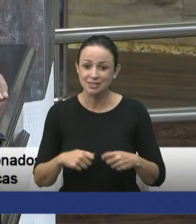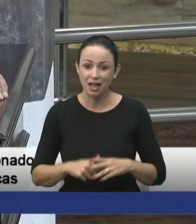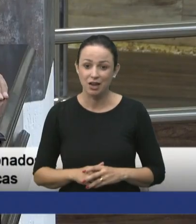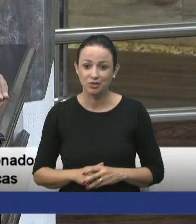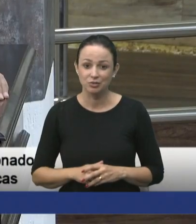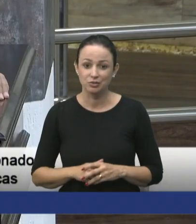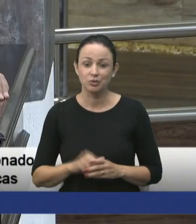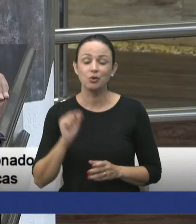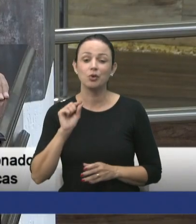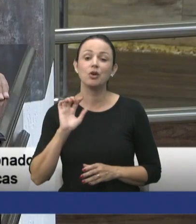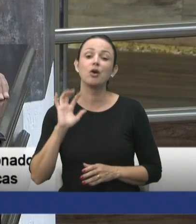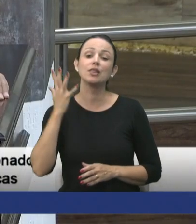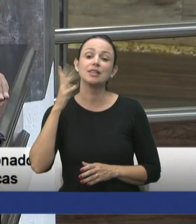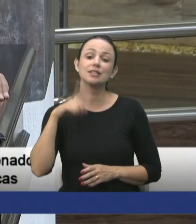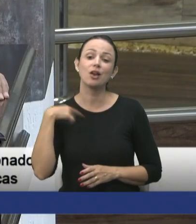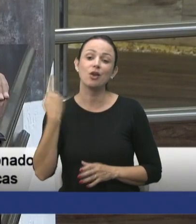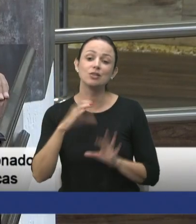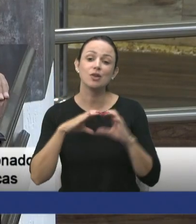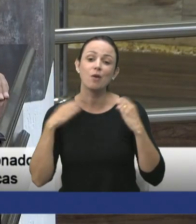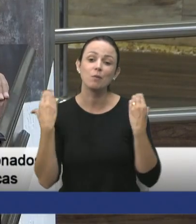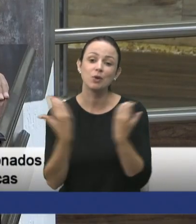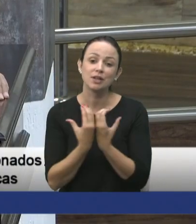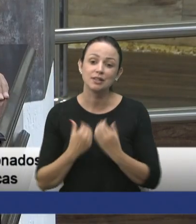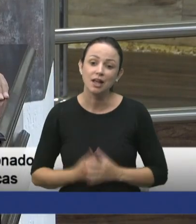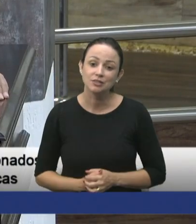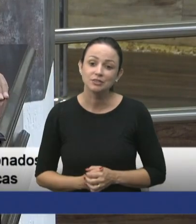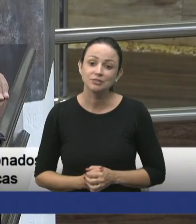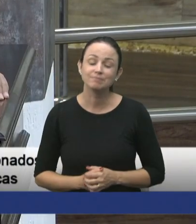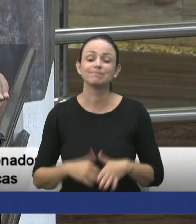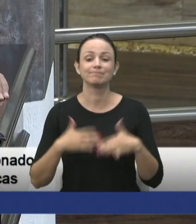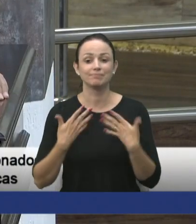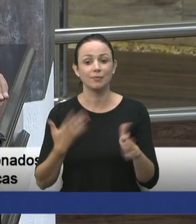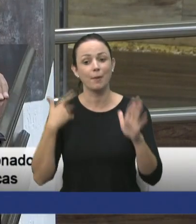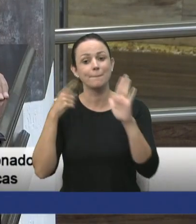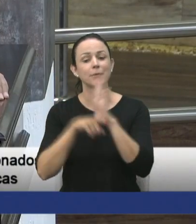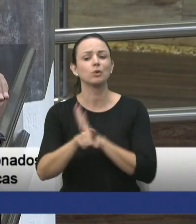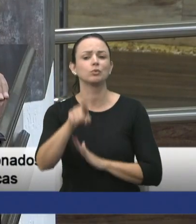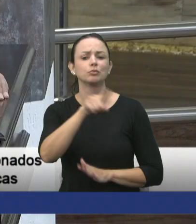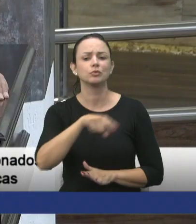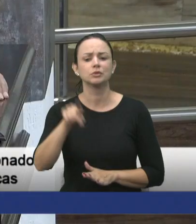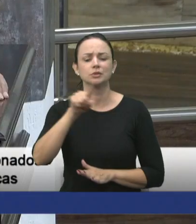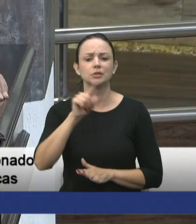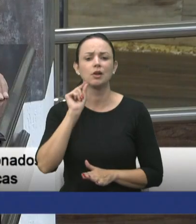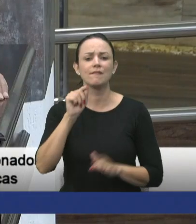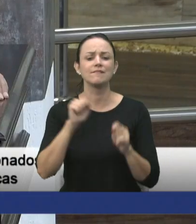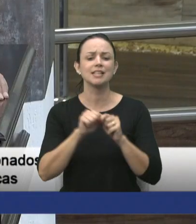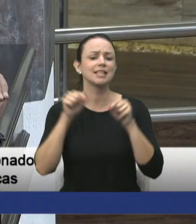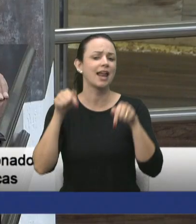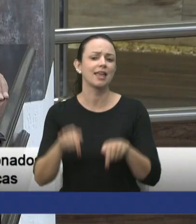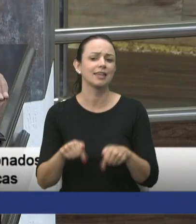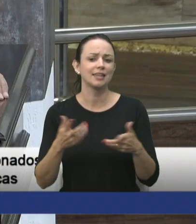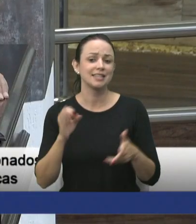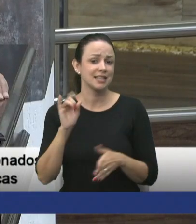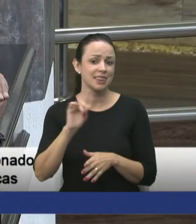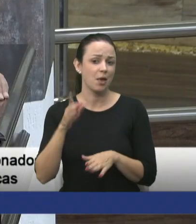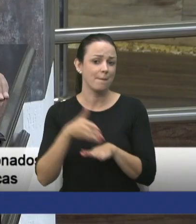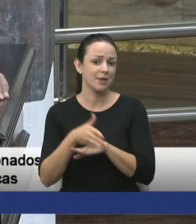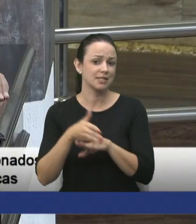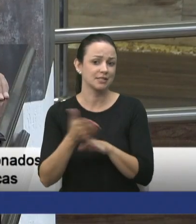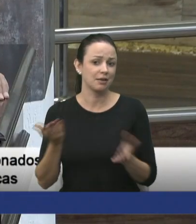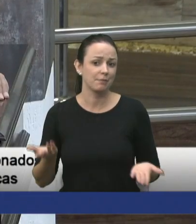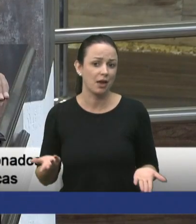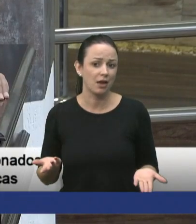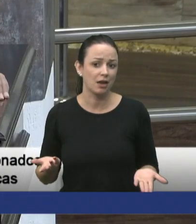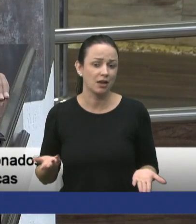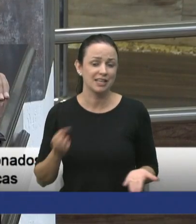o que será da nossa comunidade? E eu pergunto para vocês: o que estamos fazendo aqui se a gente não participar, se a